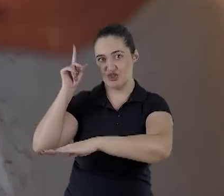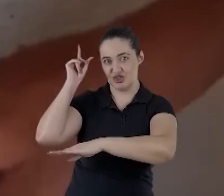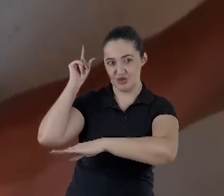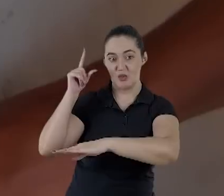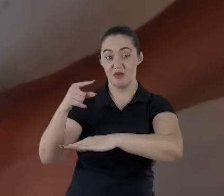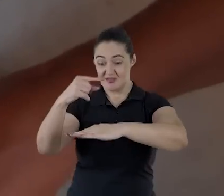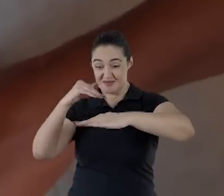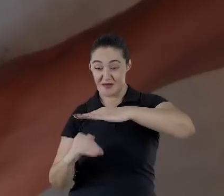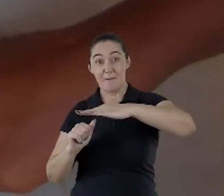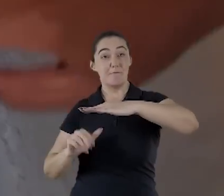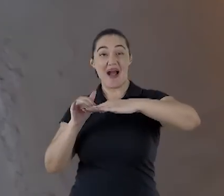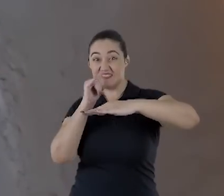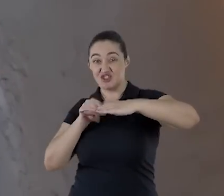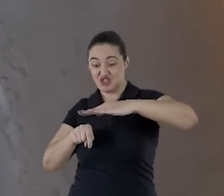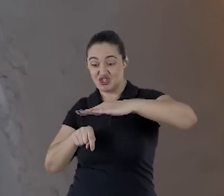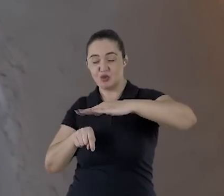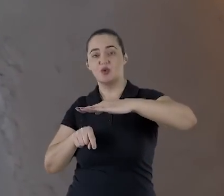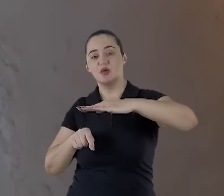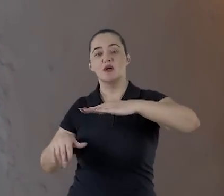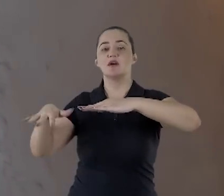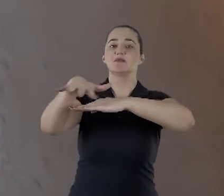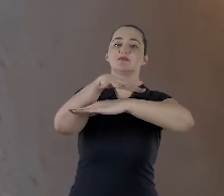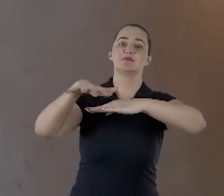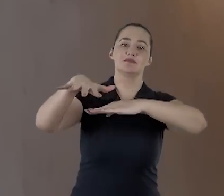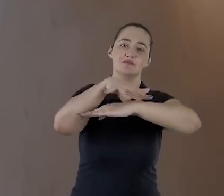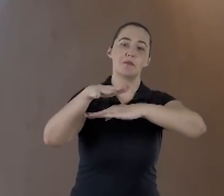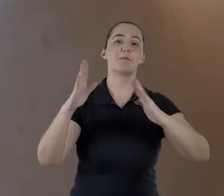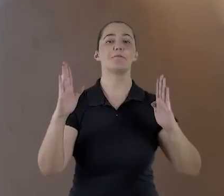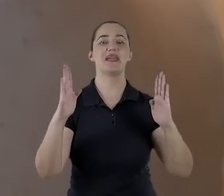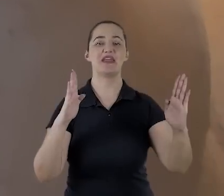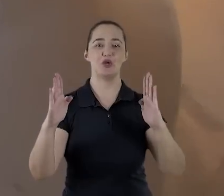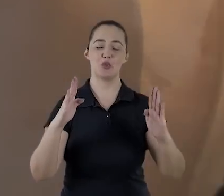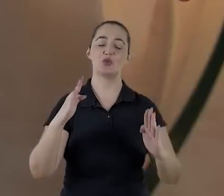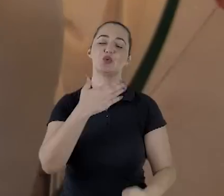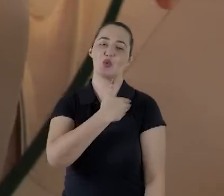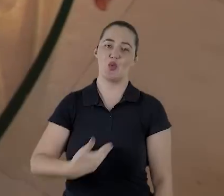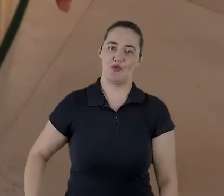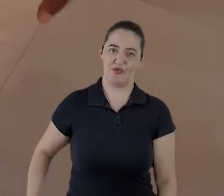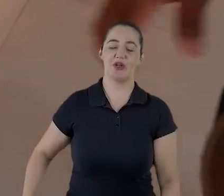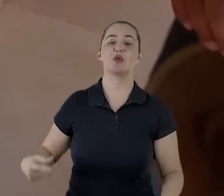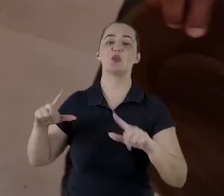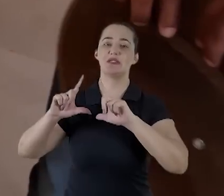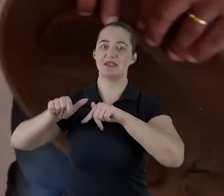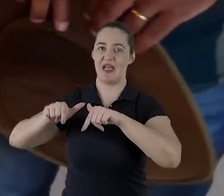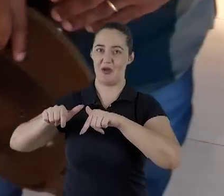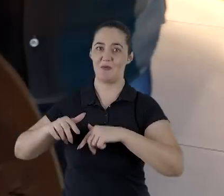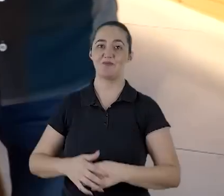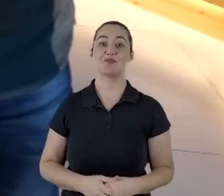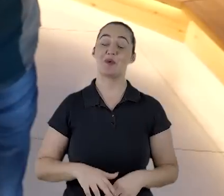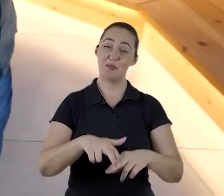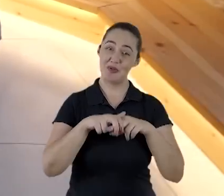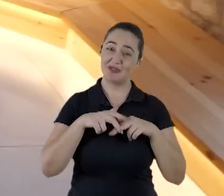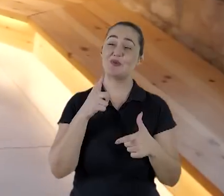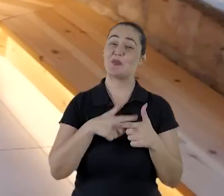antigos, outro mais antigo ainda, e no topo, alguma coisa da época da monarquia. Aí você vê que o dilema